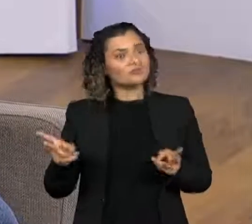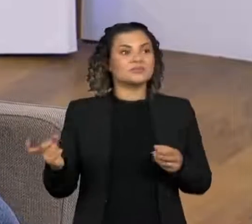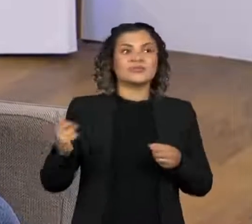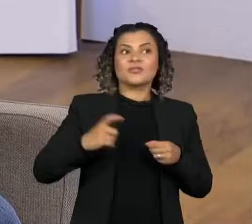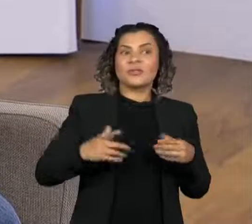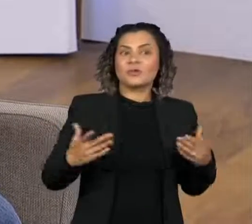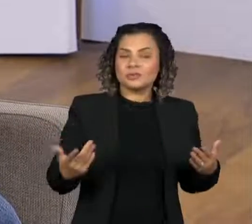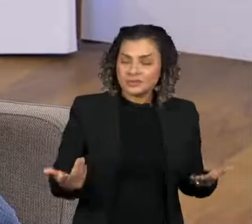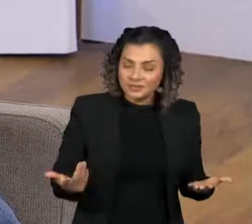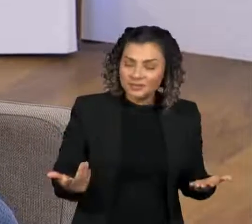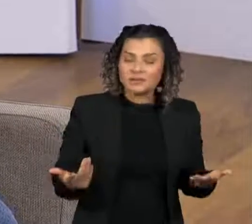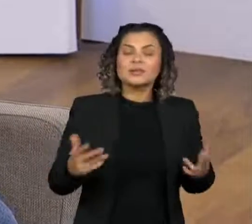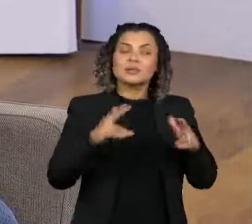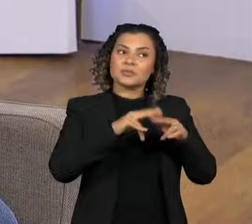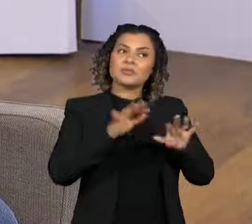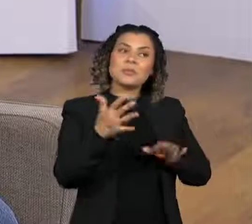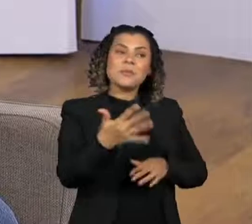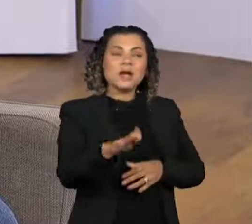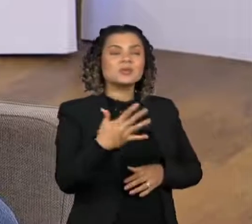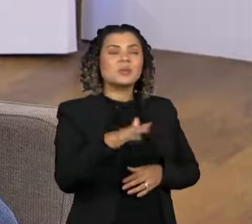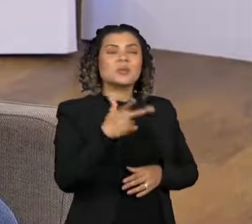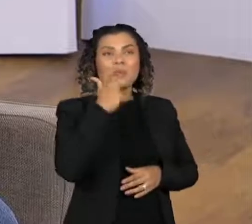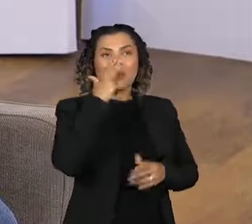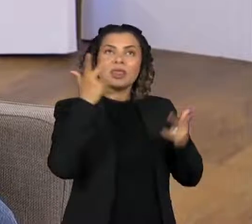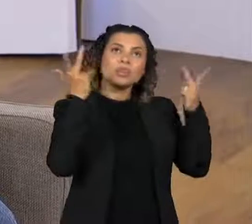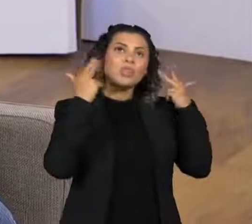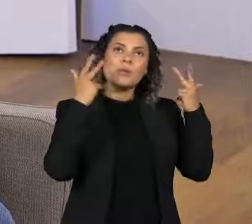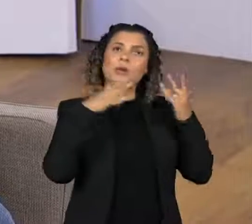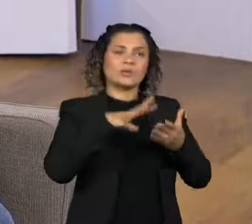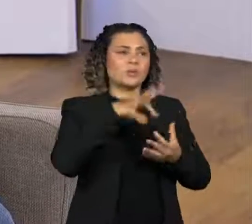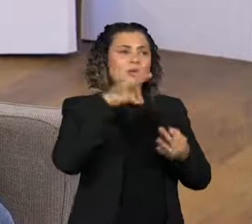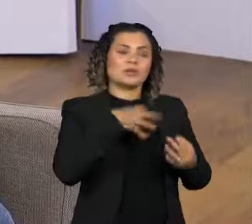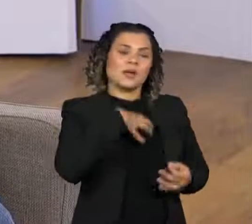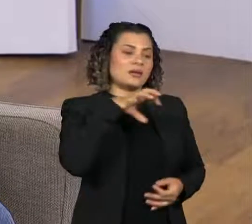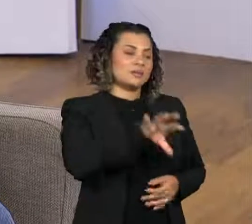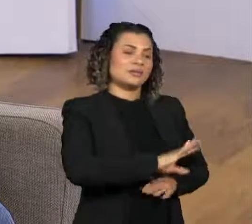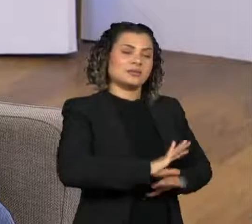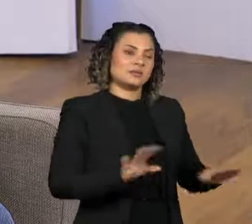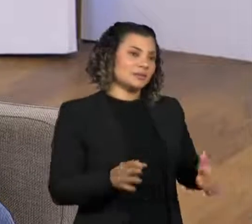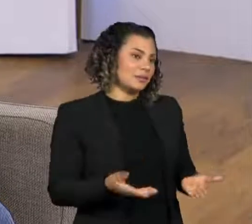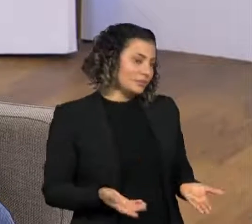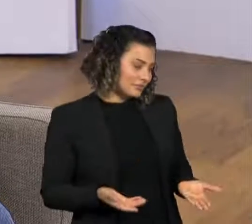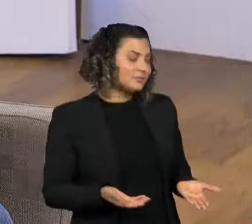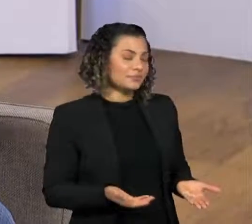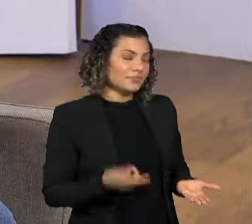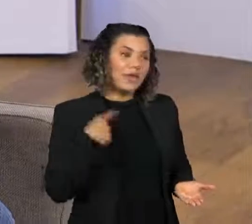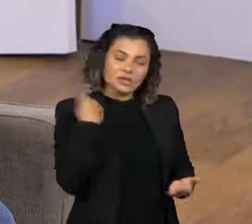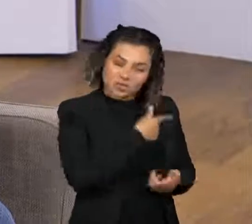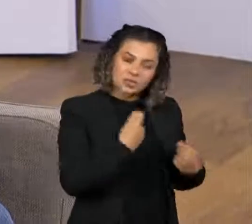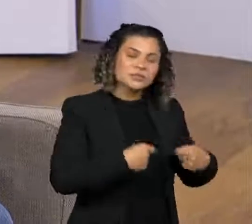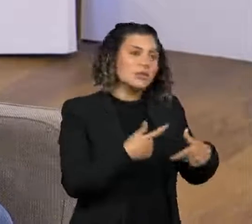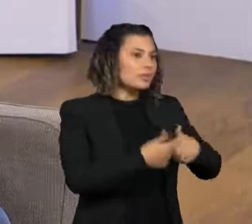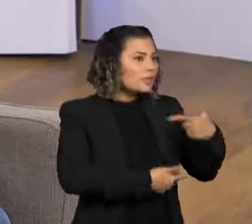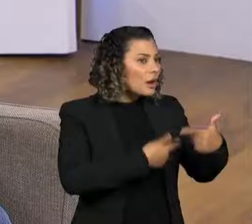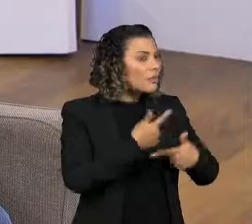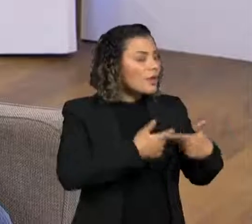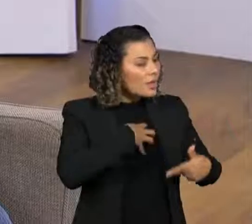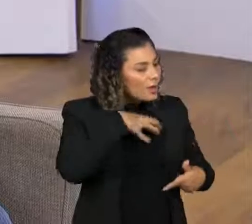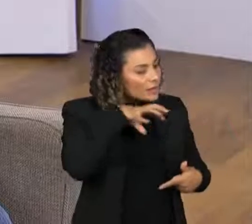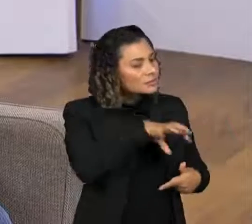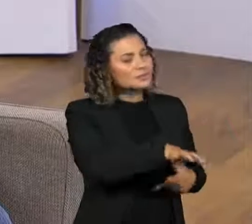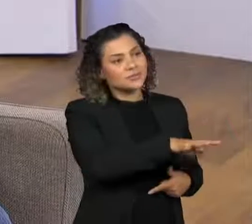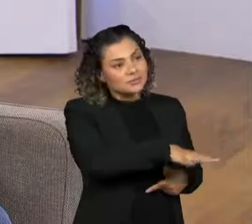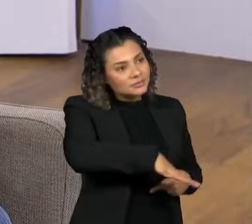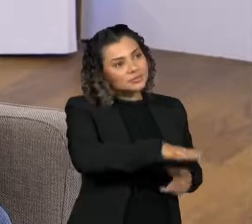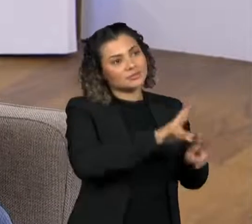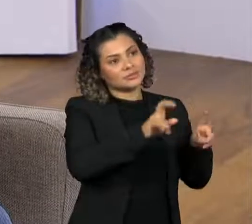eu acho mais ou menos normal numa democracia. Eu acho que nós temos que trabalhar nesse